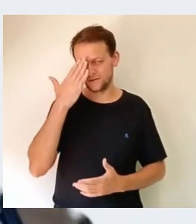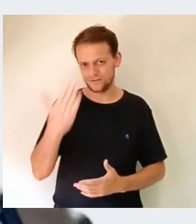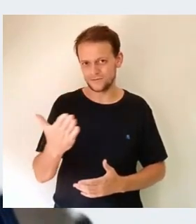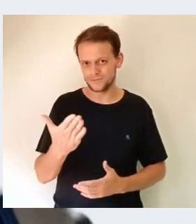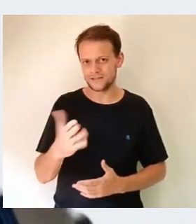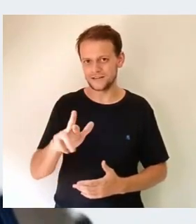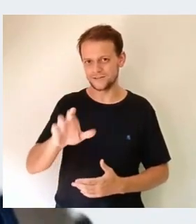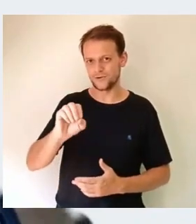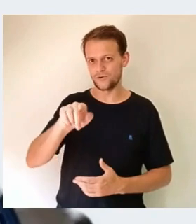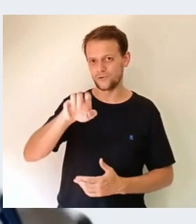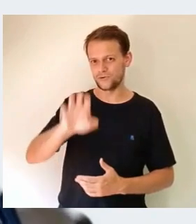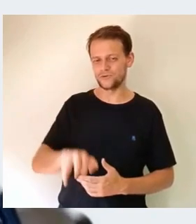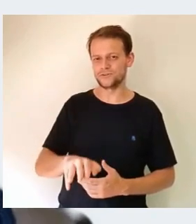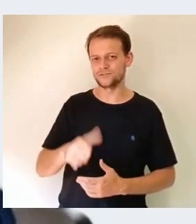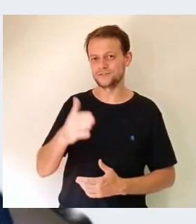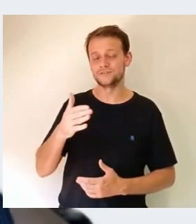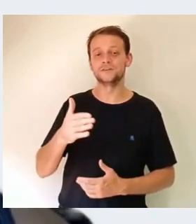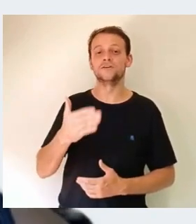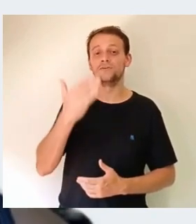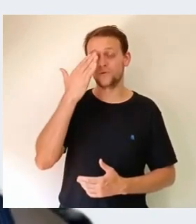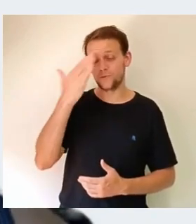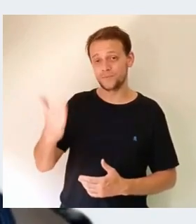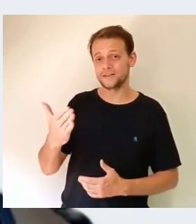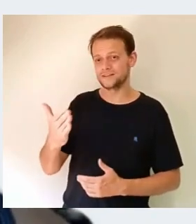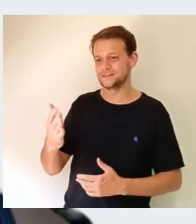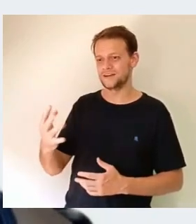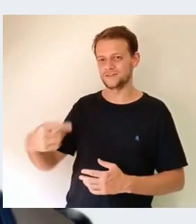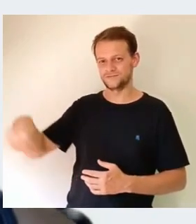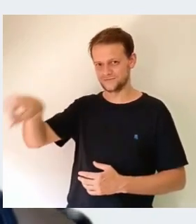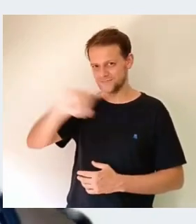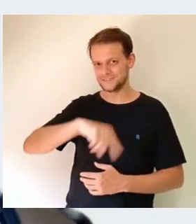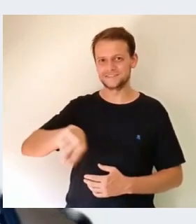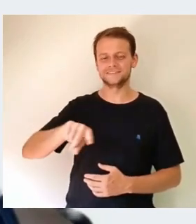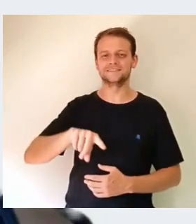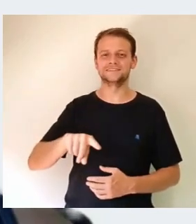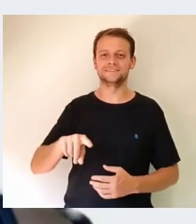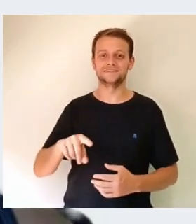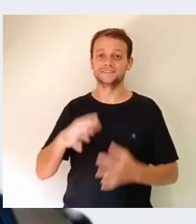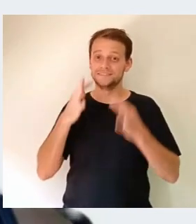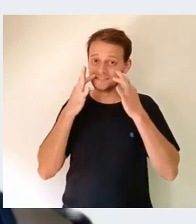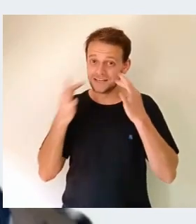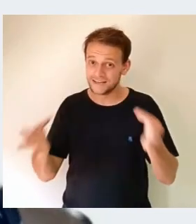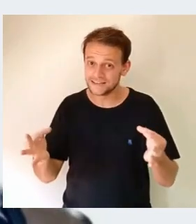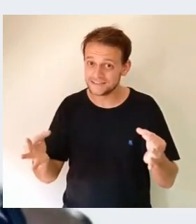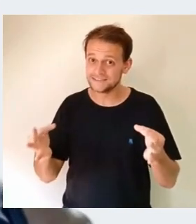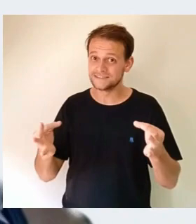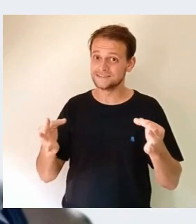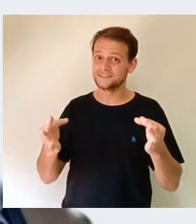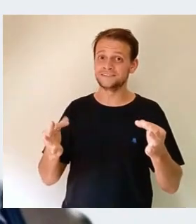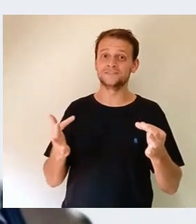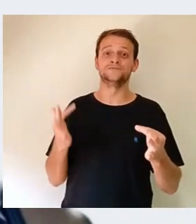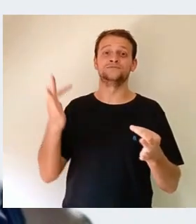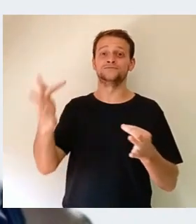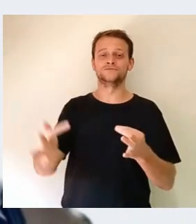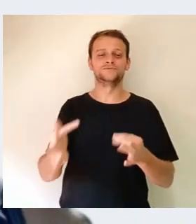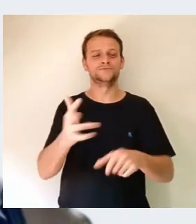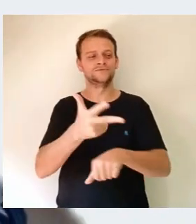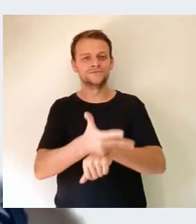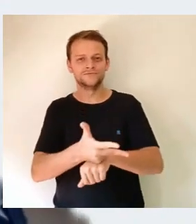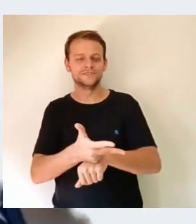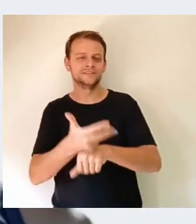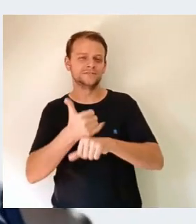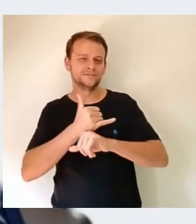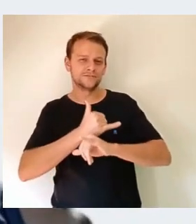pessoa. Muito obrigada, Roger. Muito obrigada, público. E fiquem atentos aí